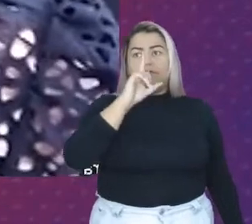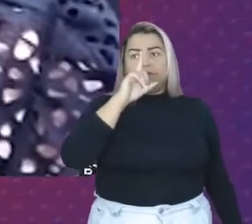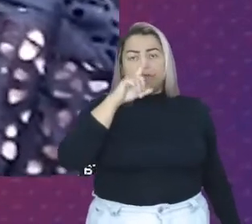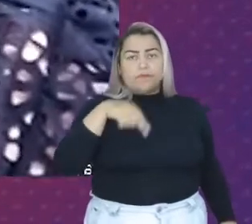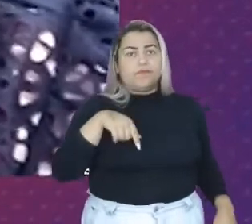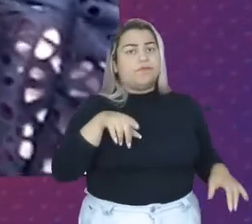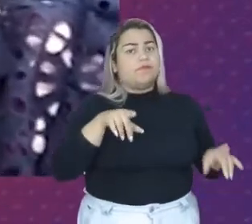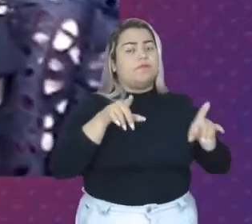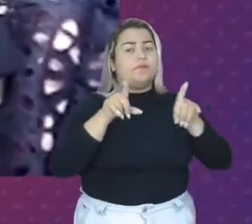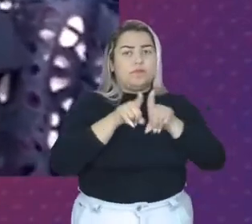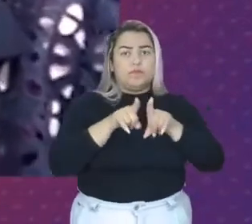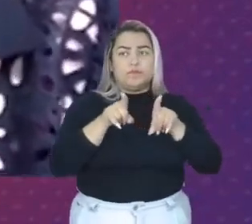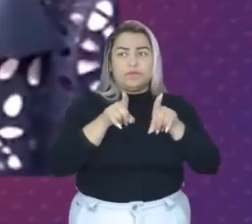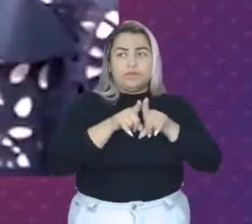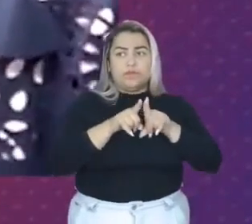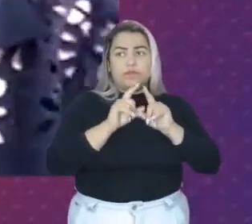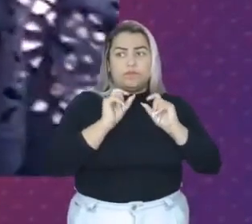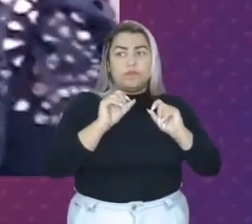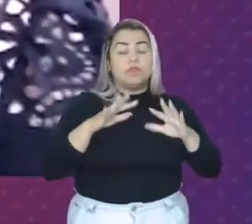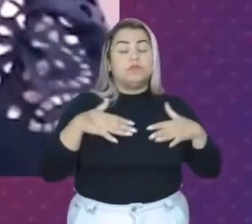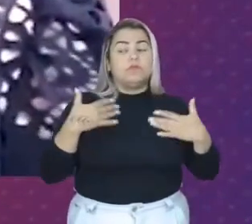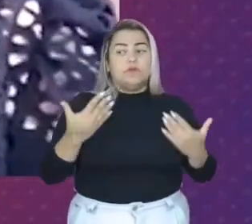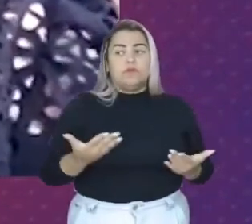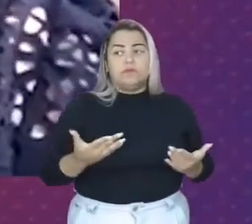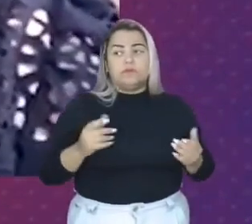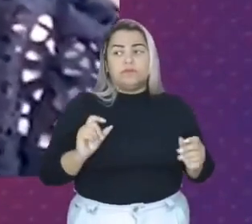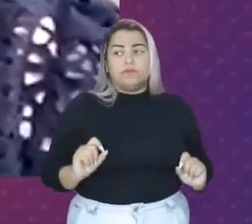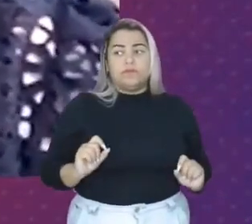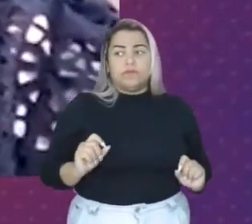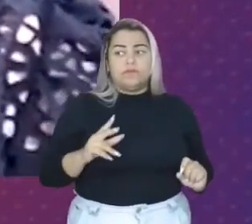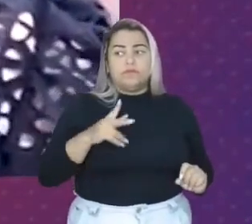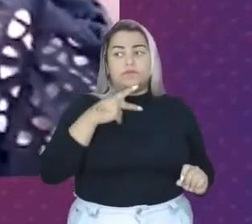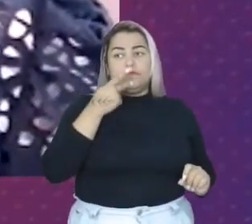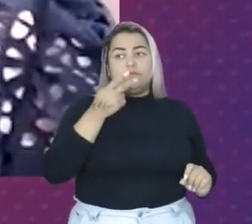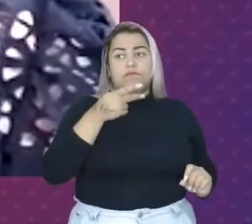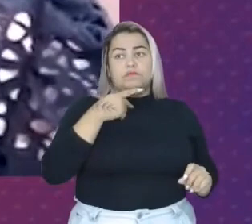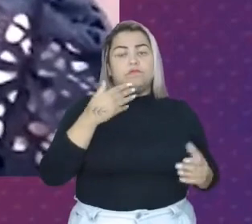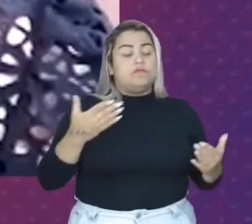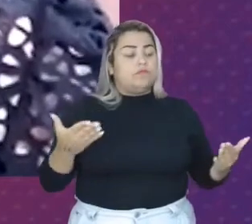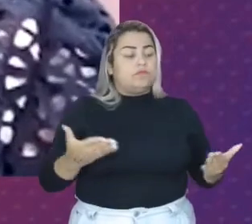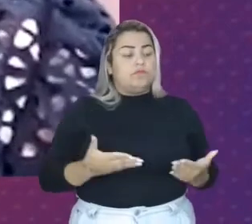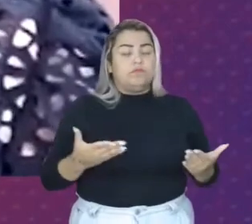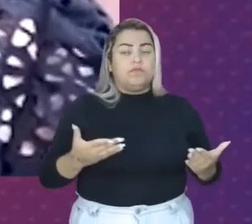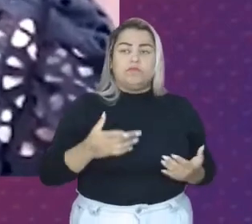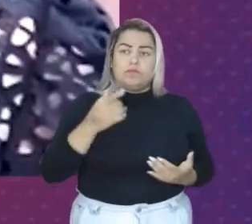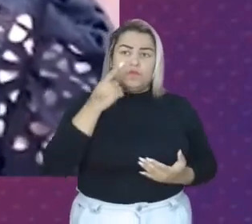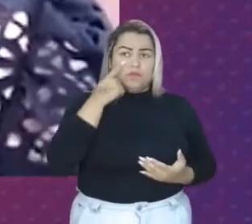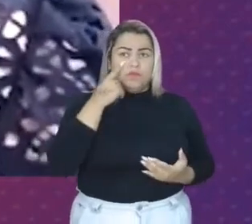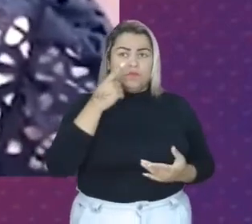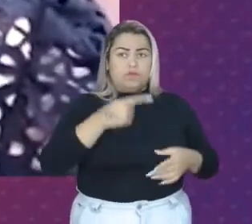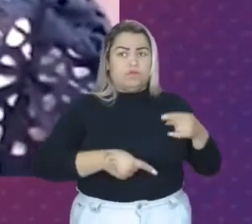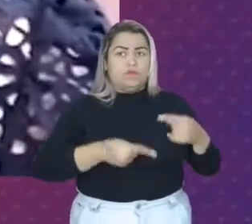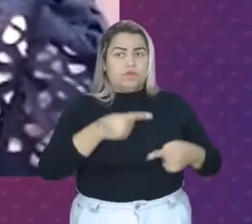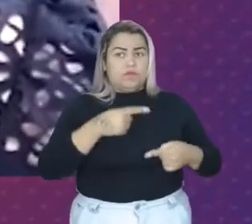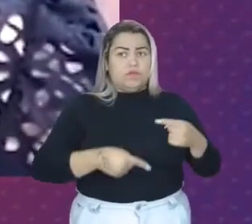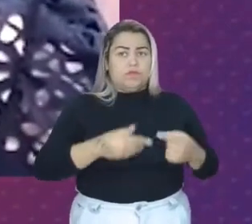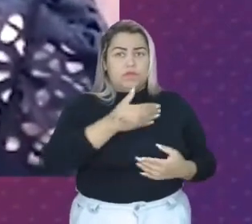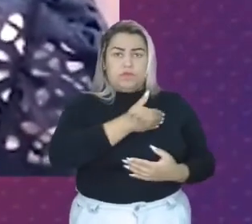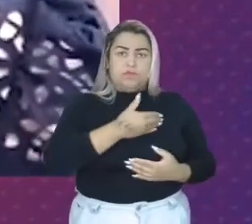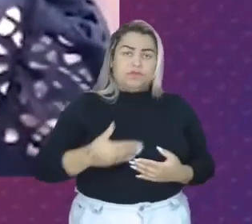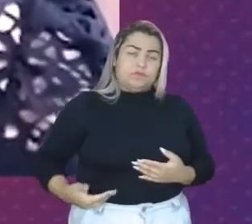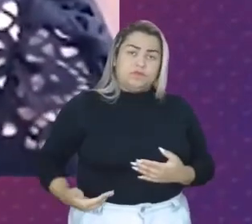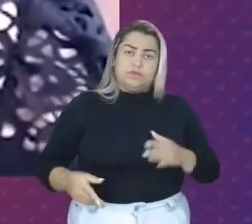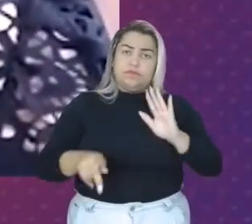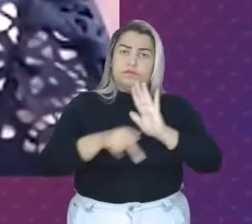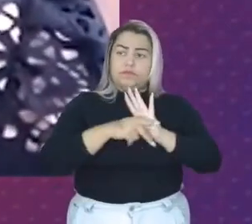de exercer, né? Então, falar hoje da questão da política de